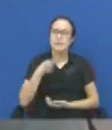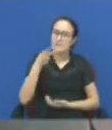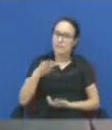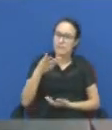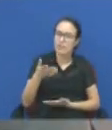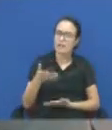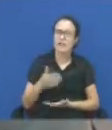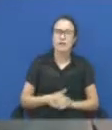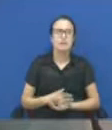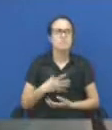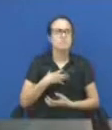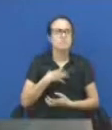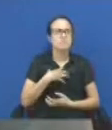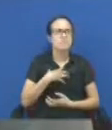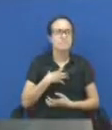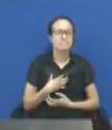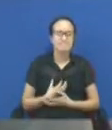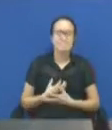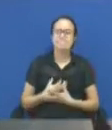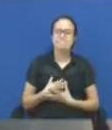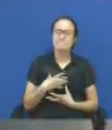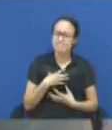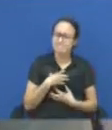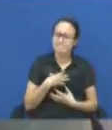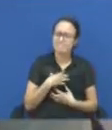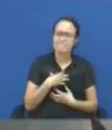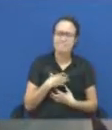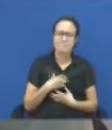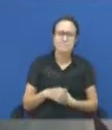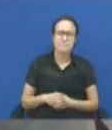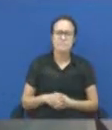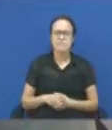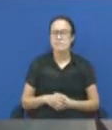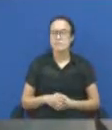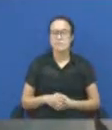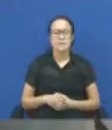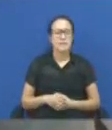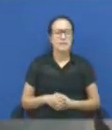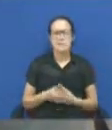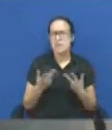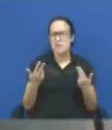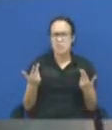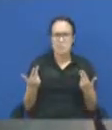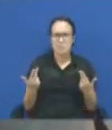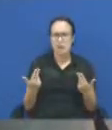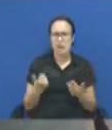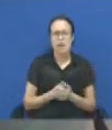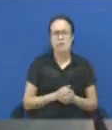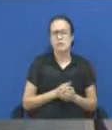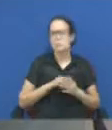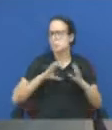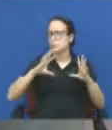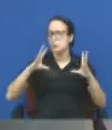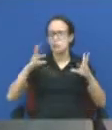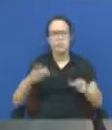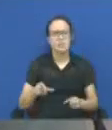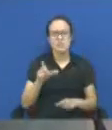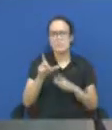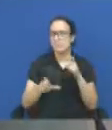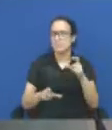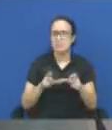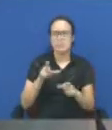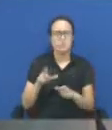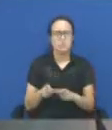eu sinto muito, realmente, assim como todas as pessoas, eu acredito, do Brasil, independente de partido